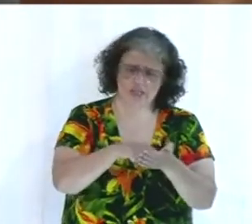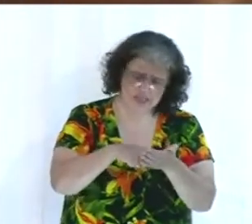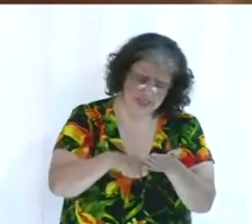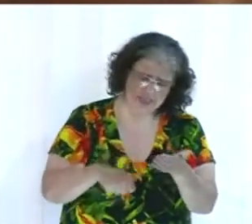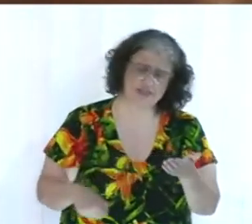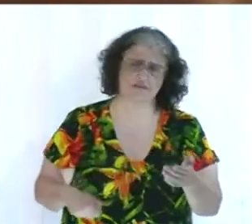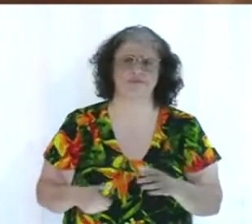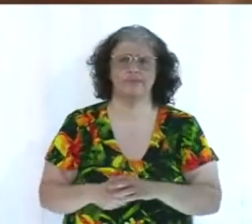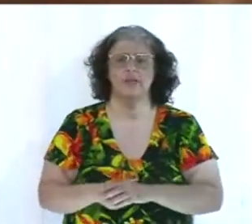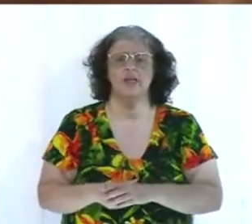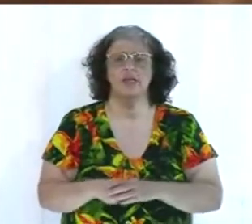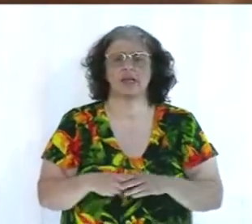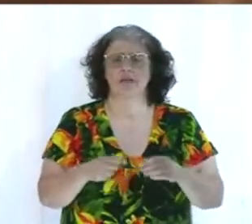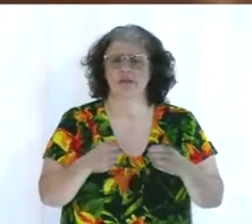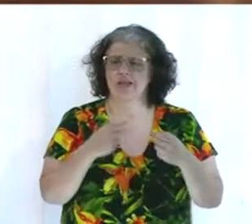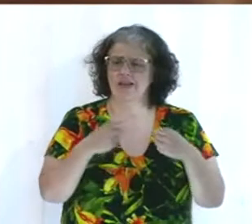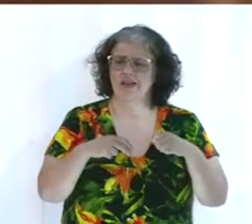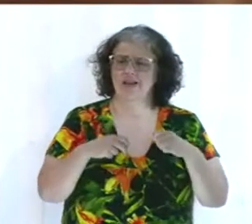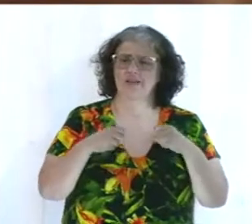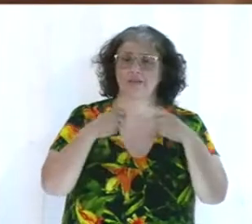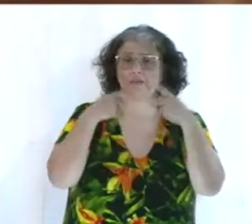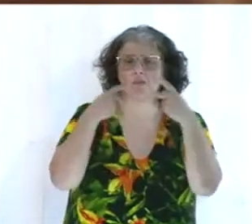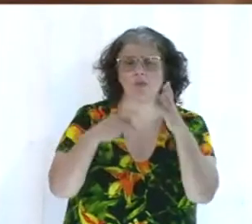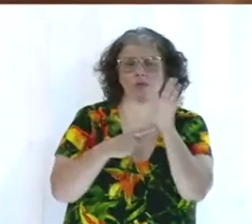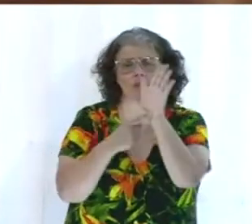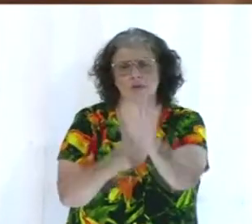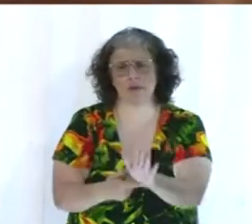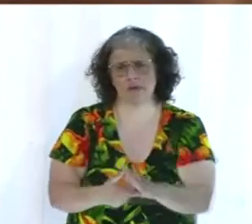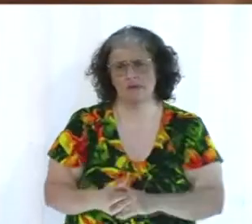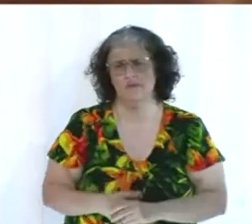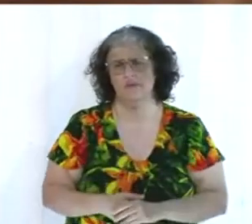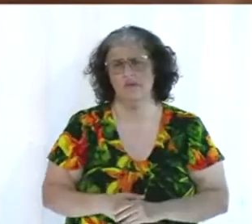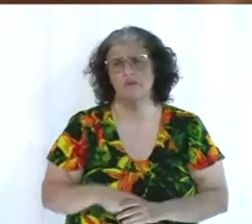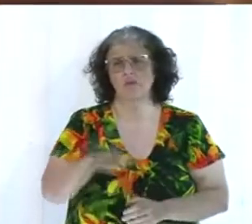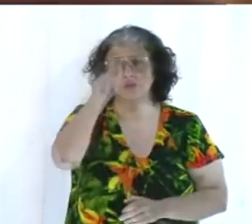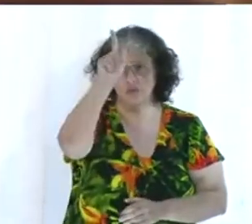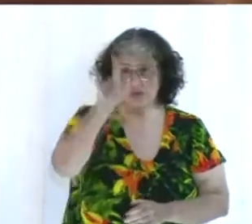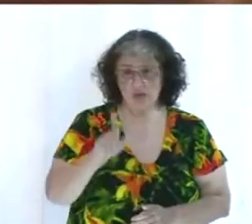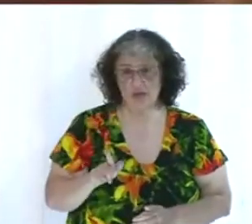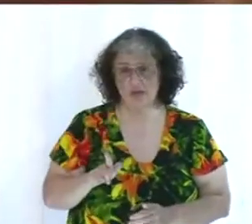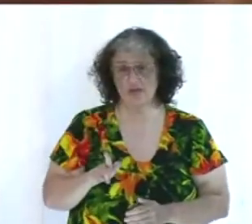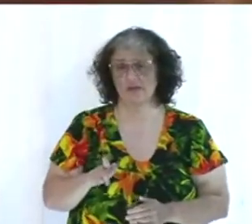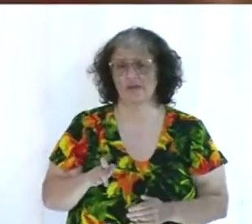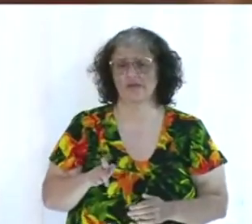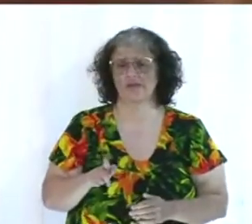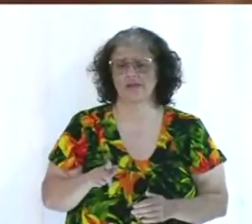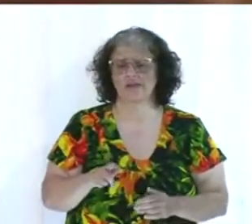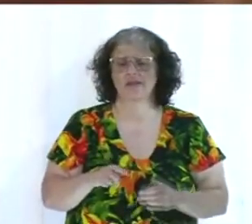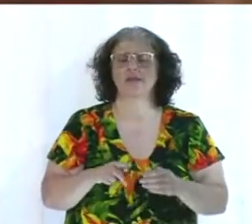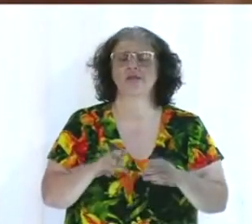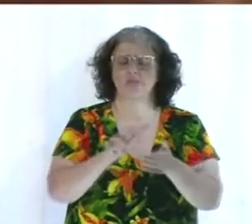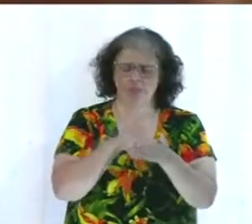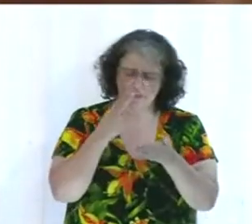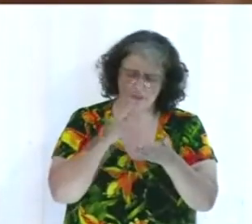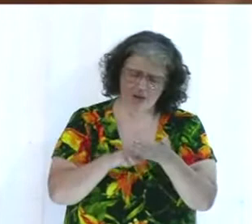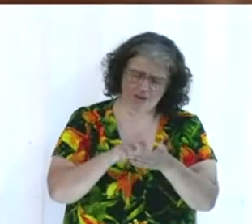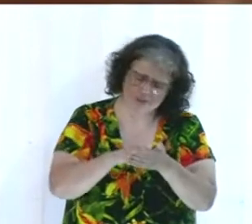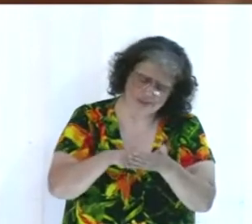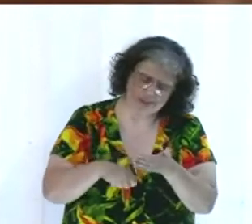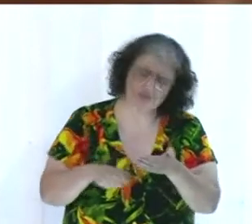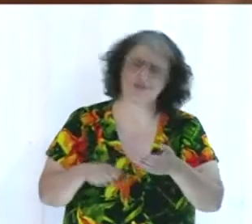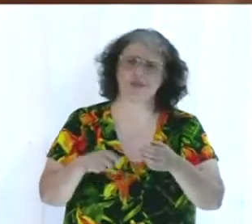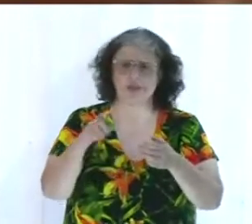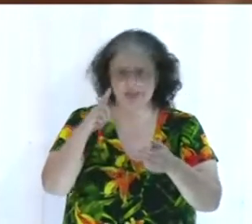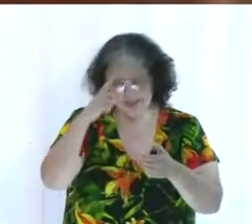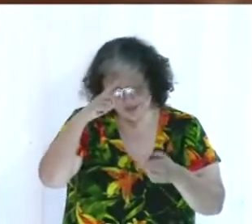Jerusalém. Paulo está tratando aqui com esses irmãos, então, os Gálatas, sobre essa dificuldade, e ele vai então expor